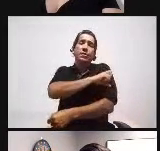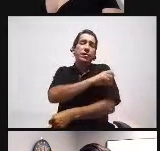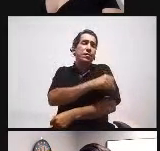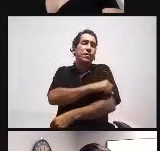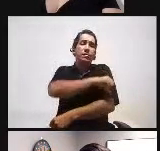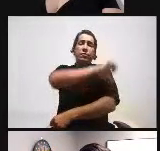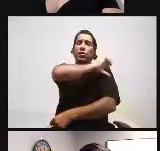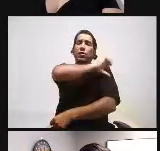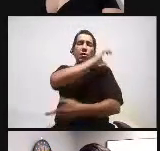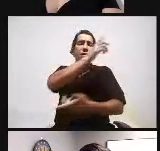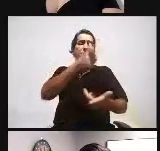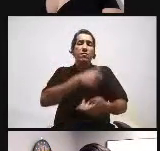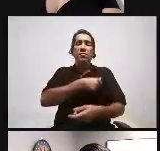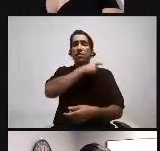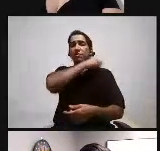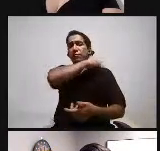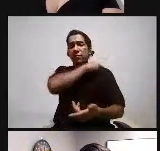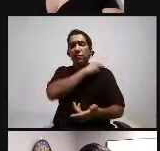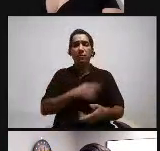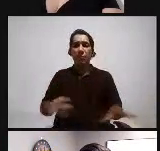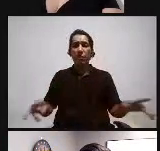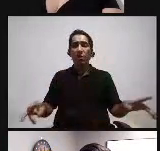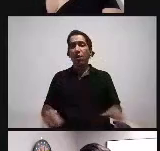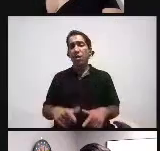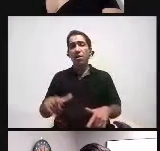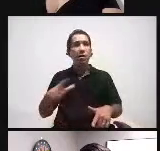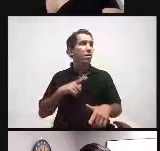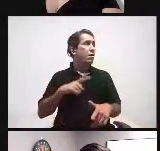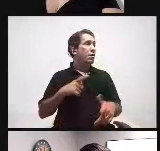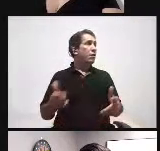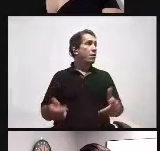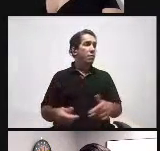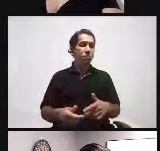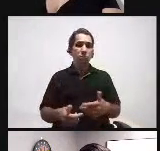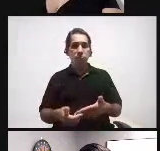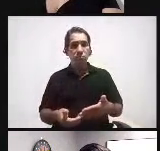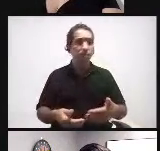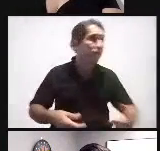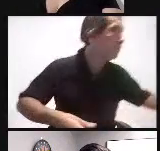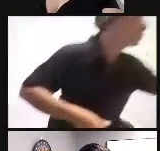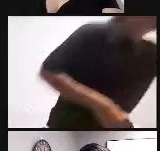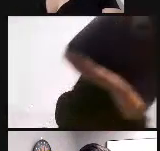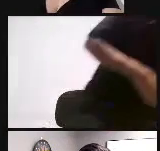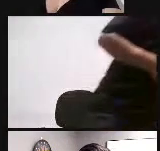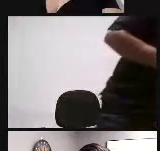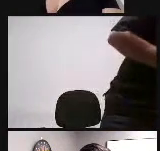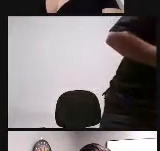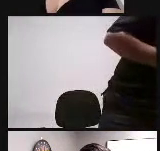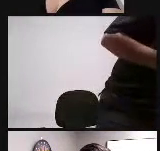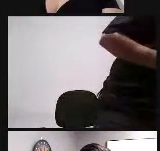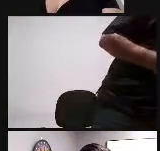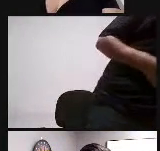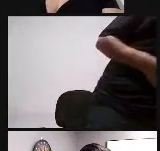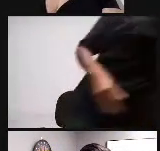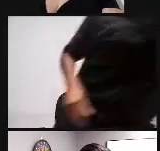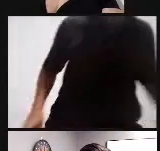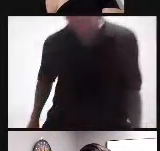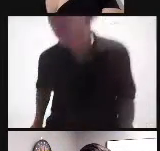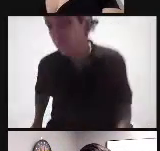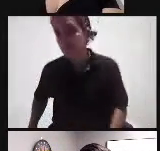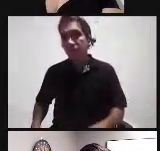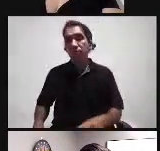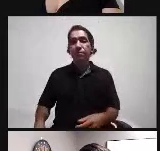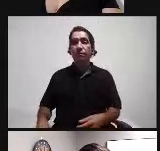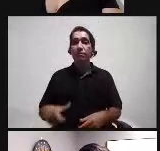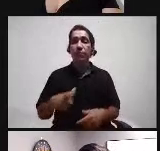está liderando esse processo. Eu formo por competência, eu identifico quais são as